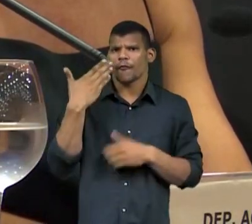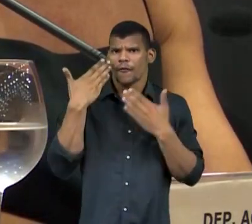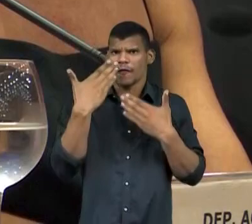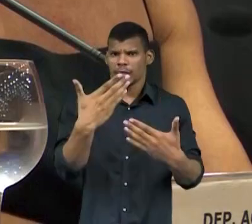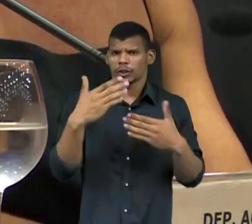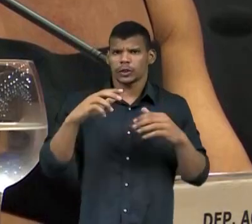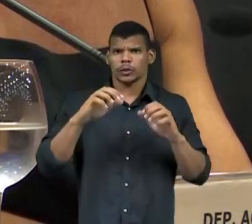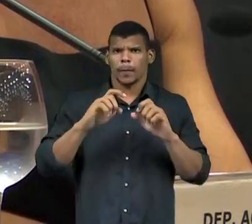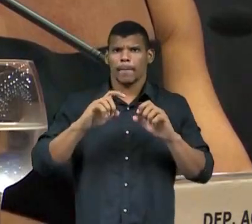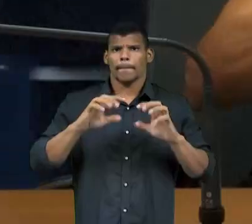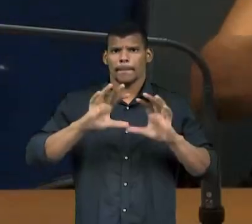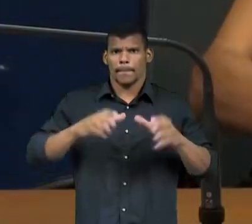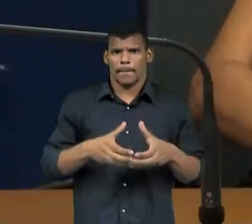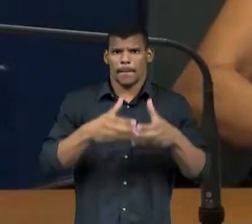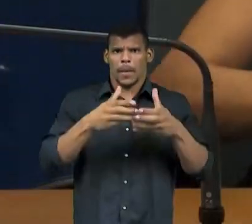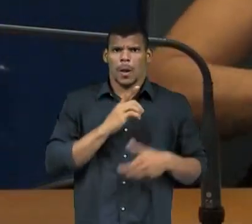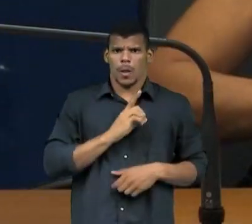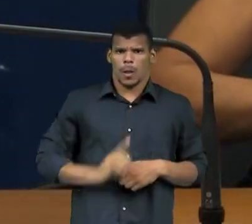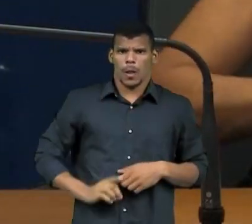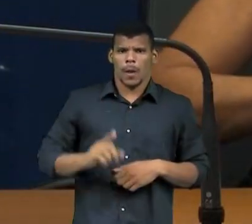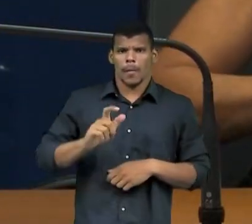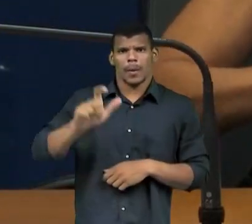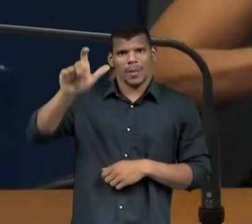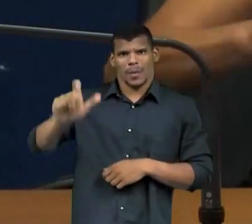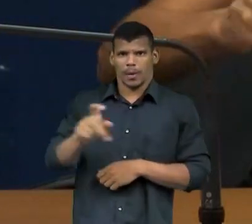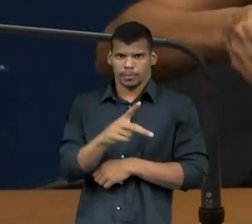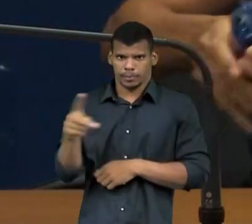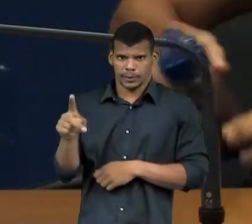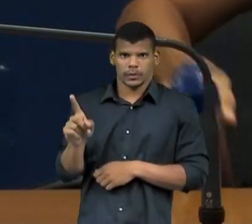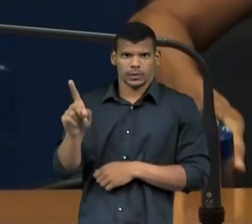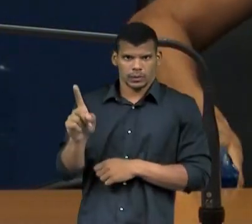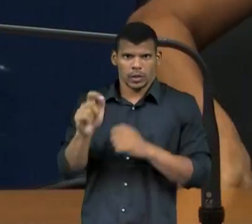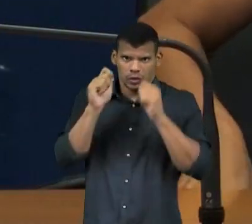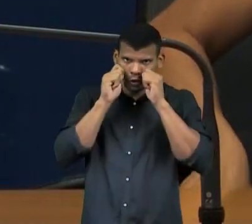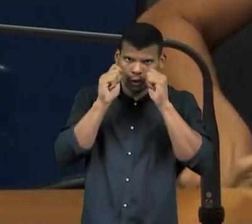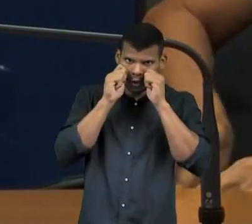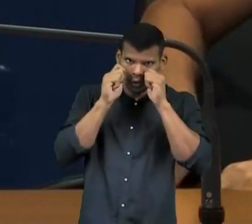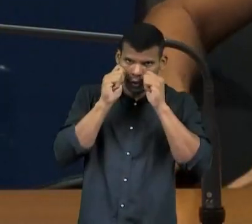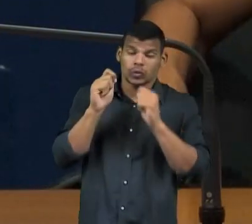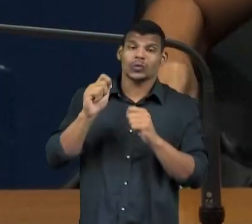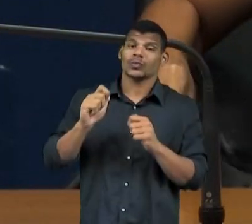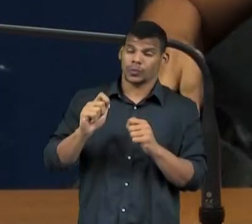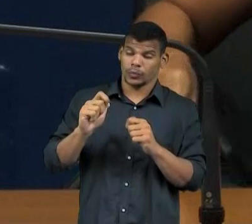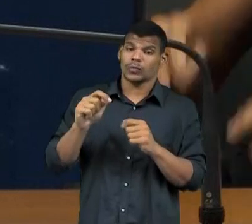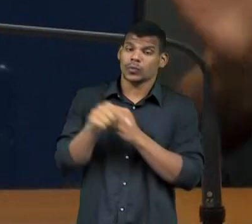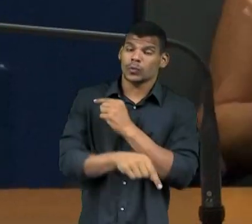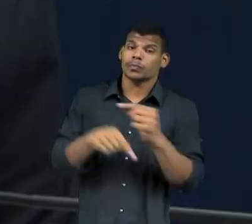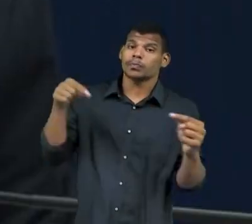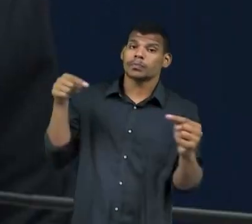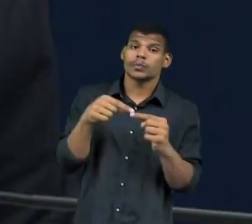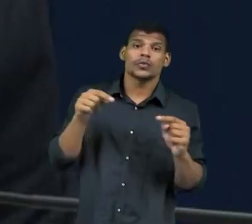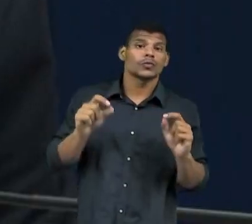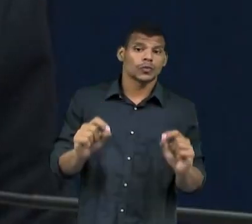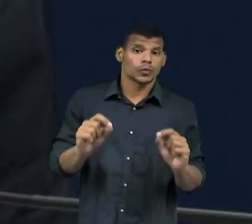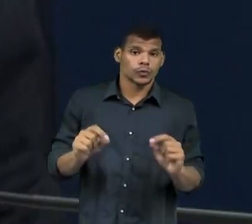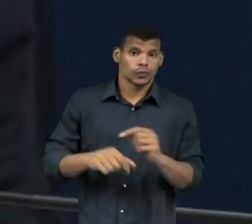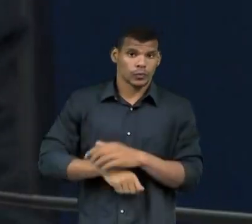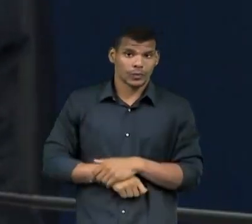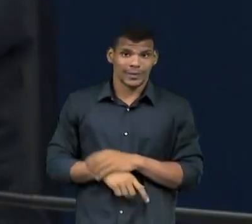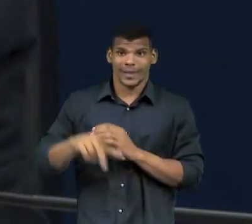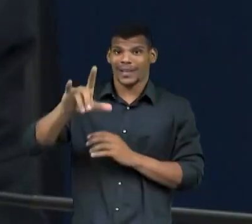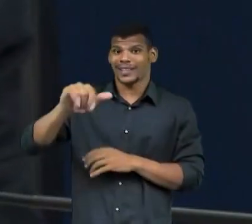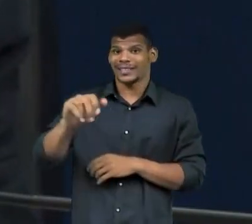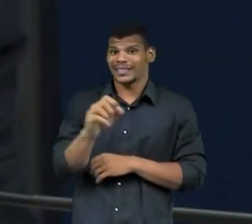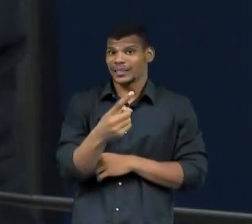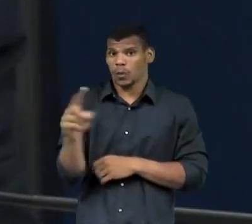Resíduos Sólidos da Assembleia, o grande debate é a luta pela extinção de mais de 300 lixões e a gestão